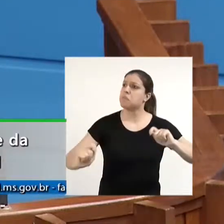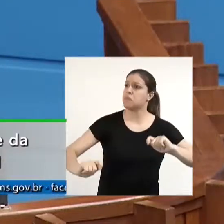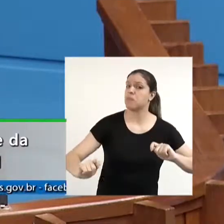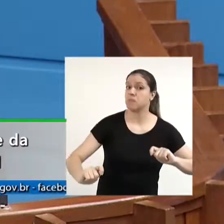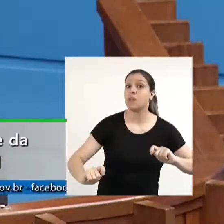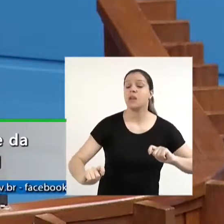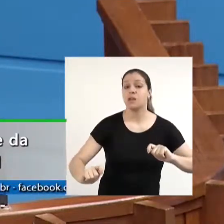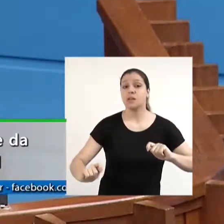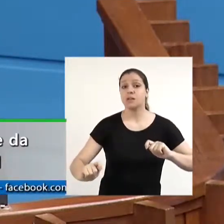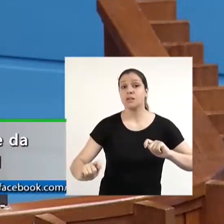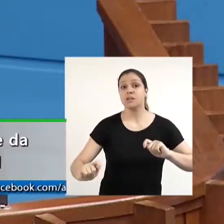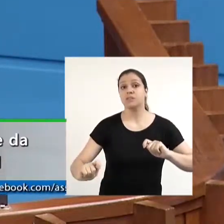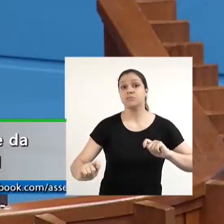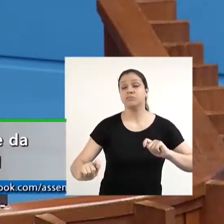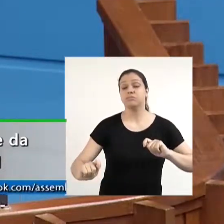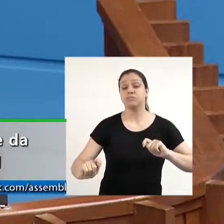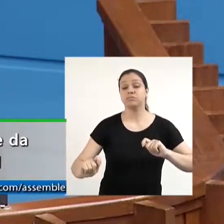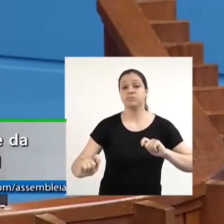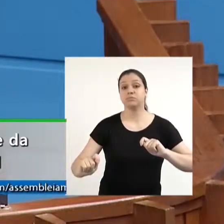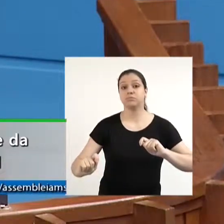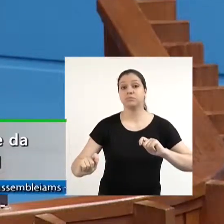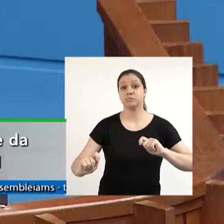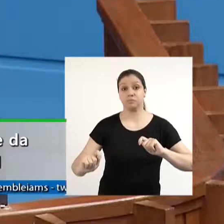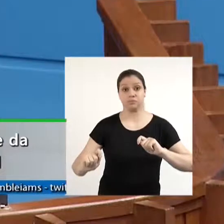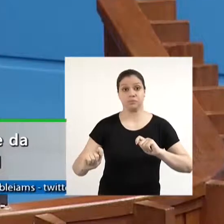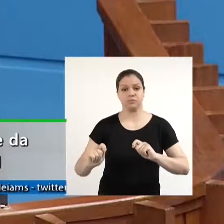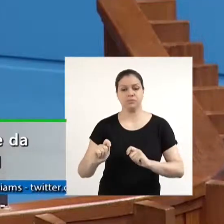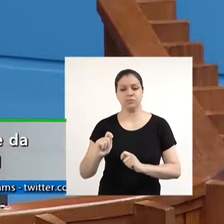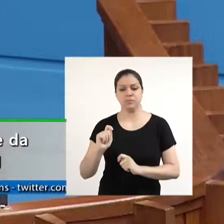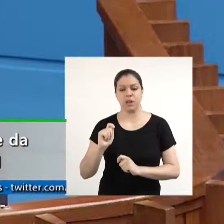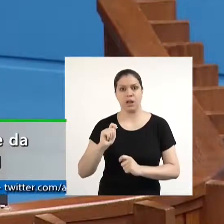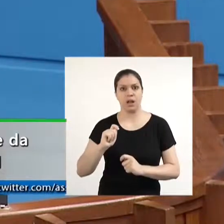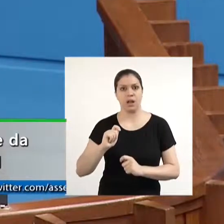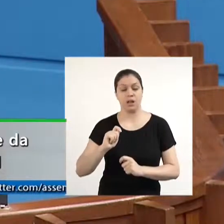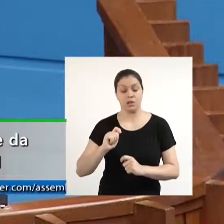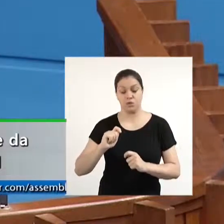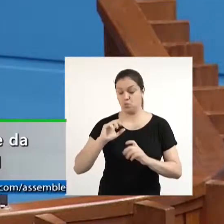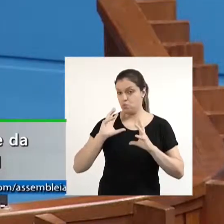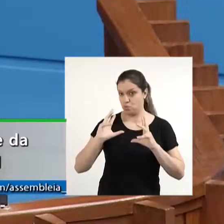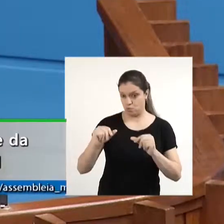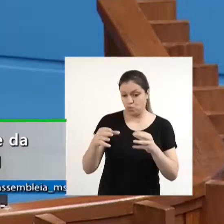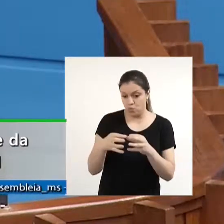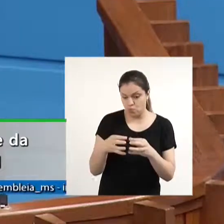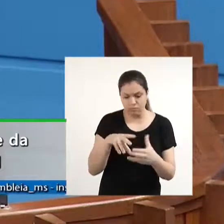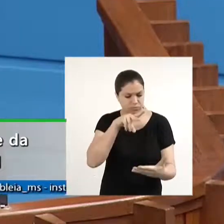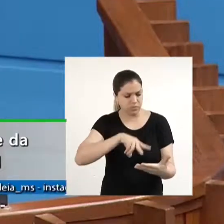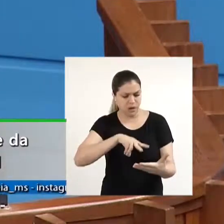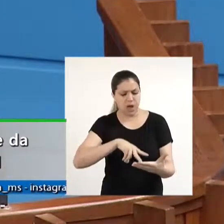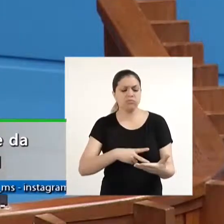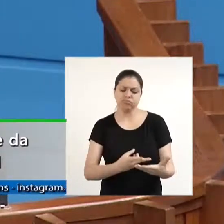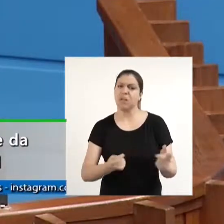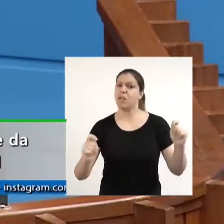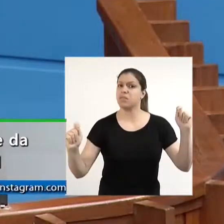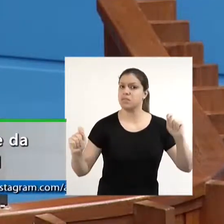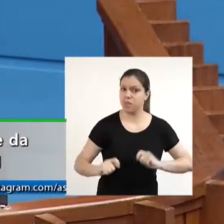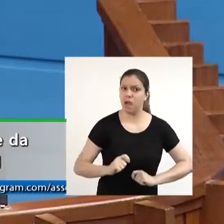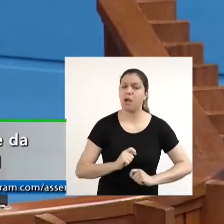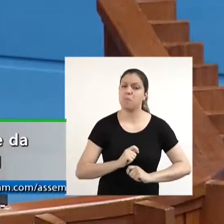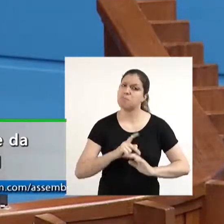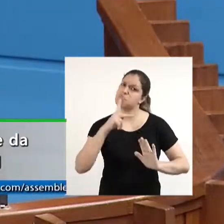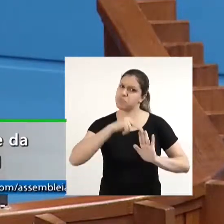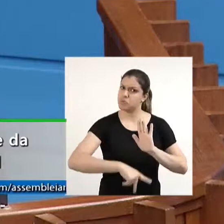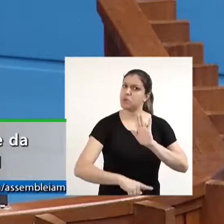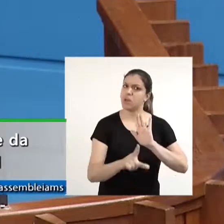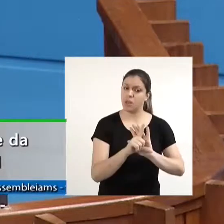portanto, houve, na interpretação dos membros, possibilidade de tramitação, foi aprovada e se